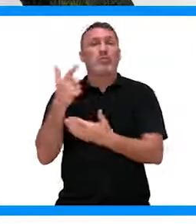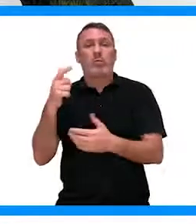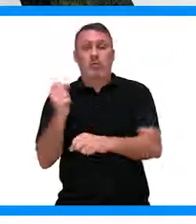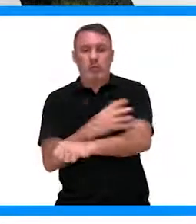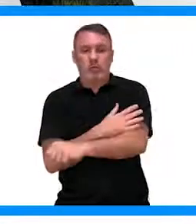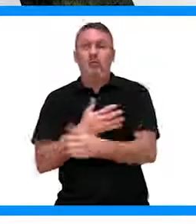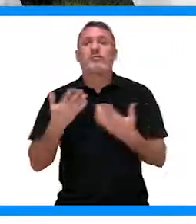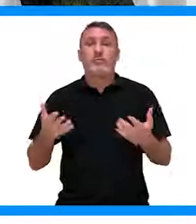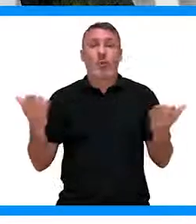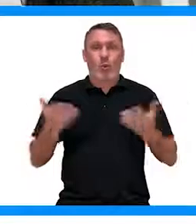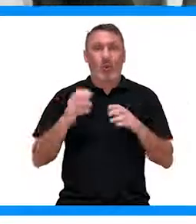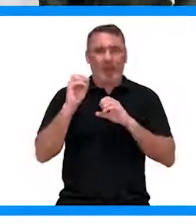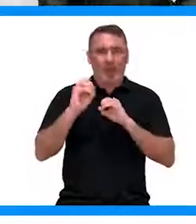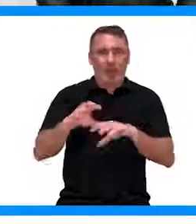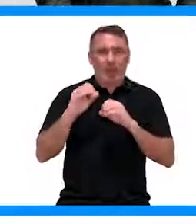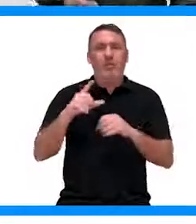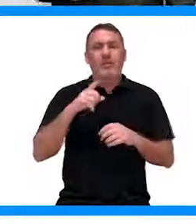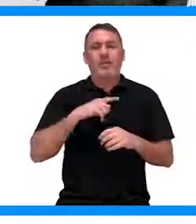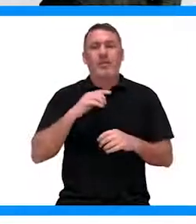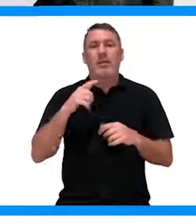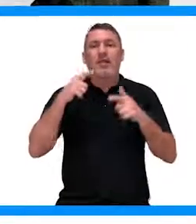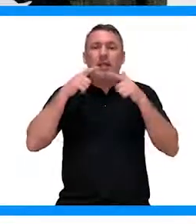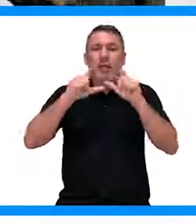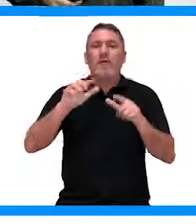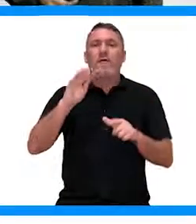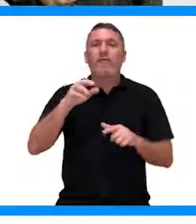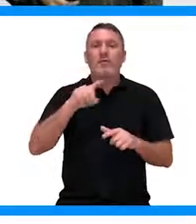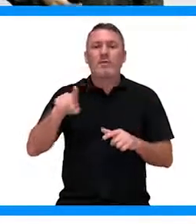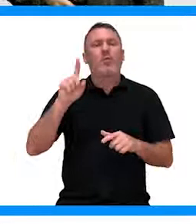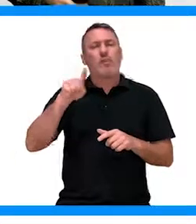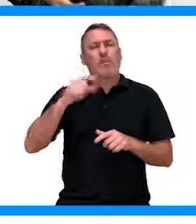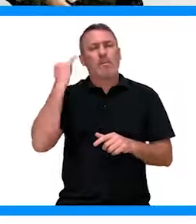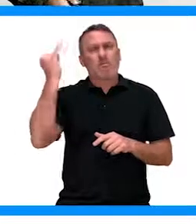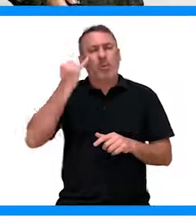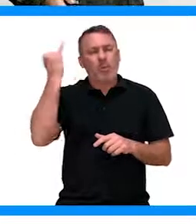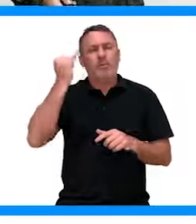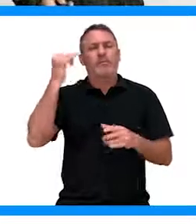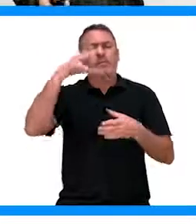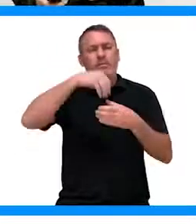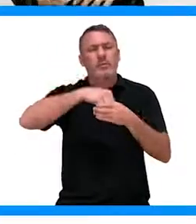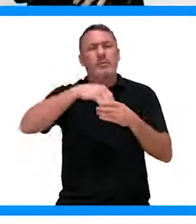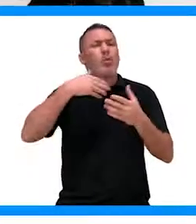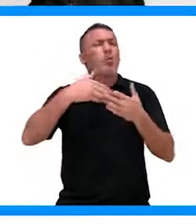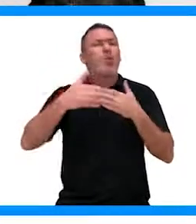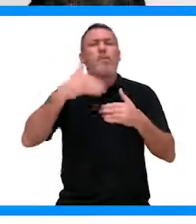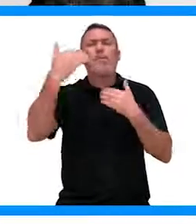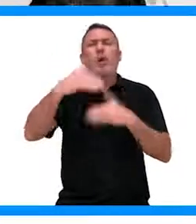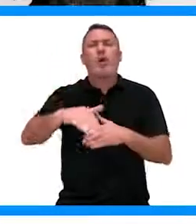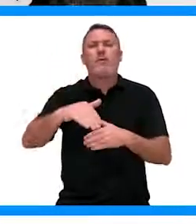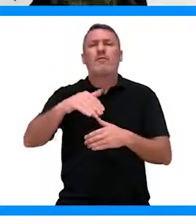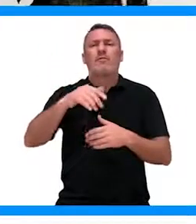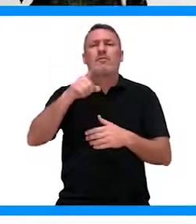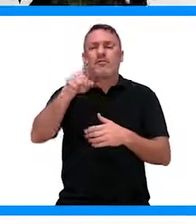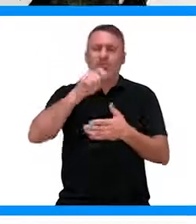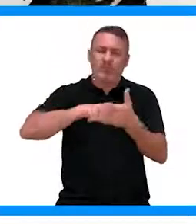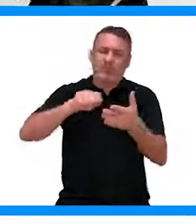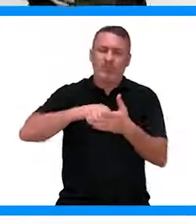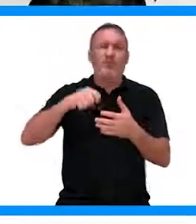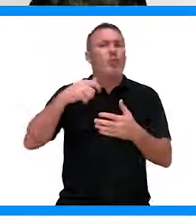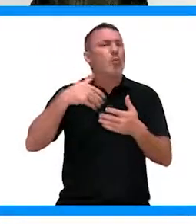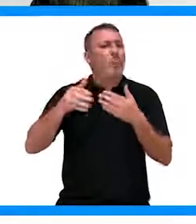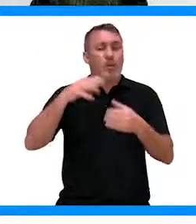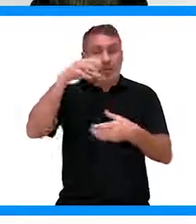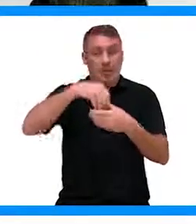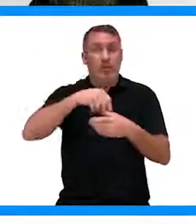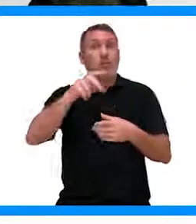ali através das palavras. Na aula de hoje, a gente viu que as funções da linguagem são importantíssimas em qualquer prova que a gente faz. E